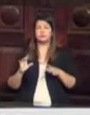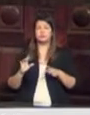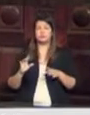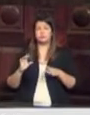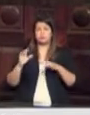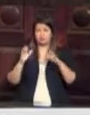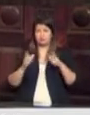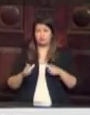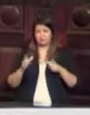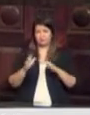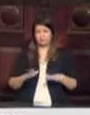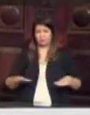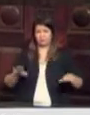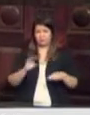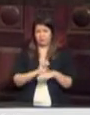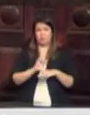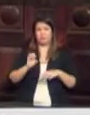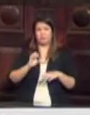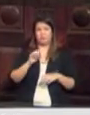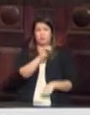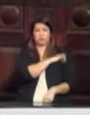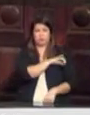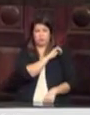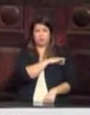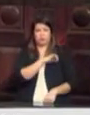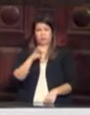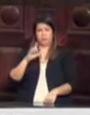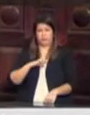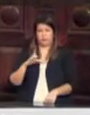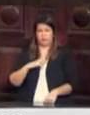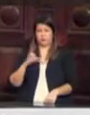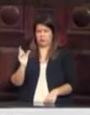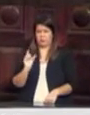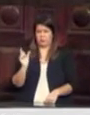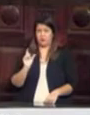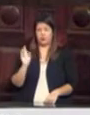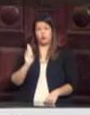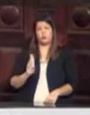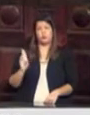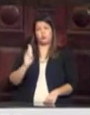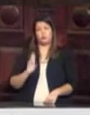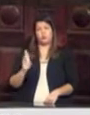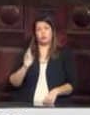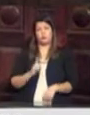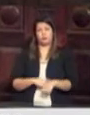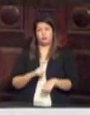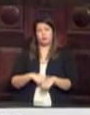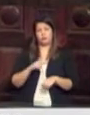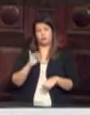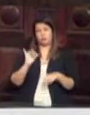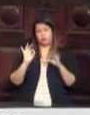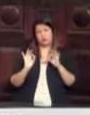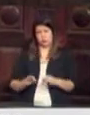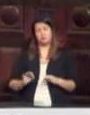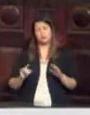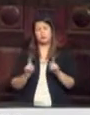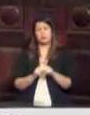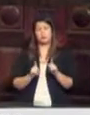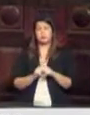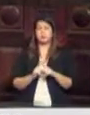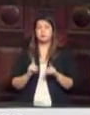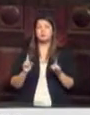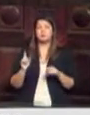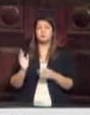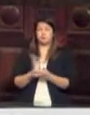o Estado do Rio de Janeiro, terão um prazo de validade de uso e de restituição dos valores dos bilhetes da